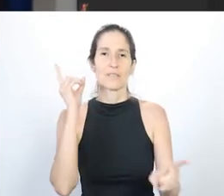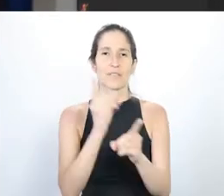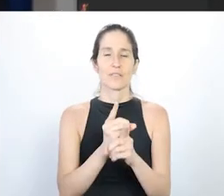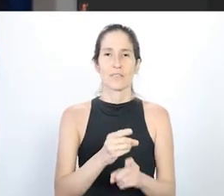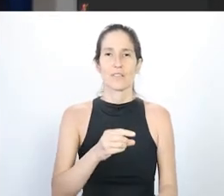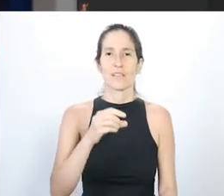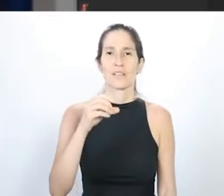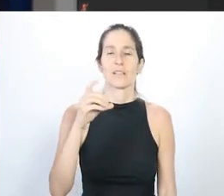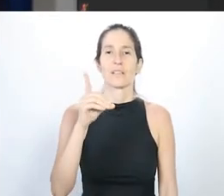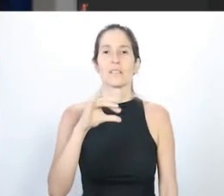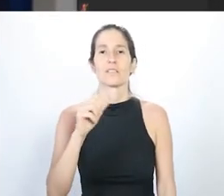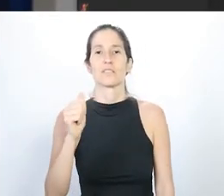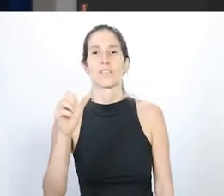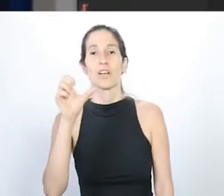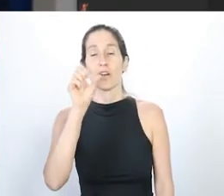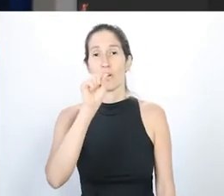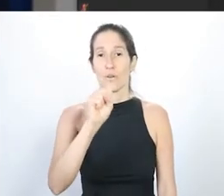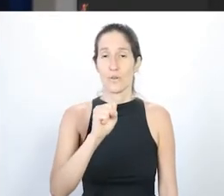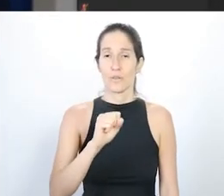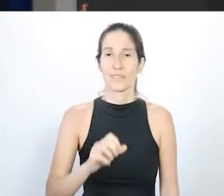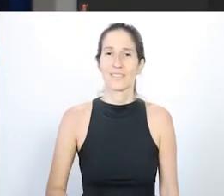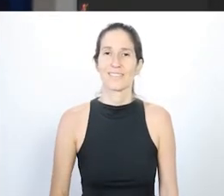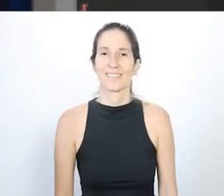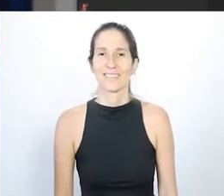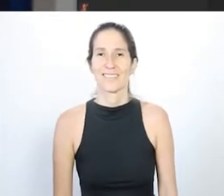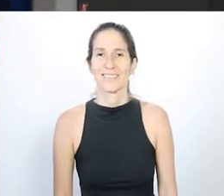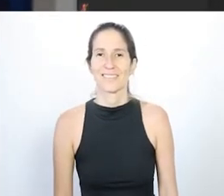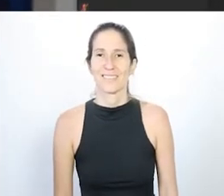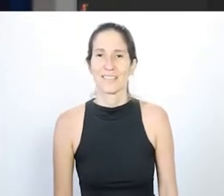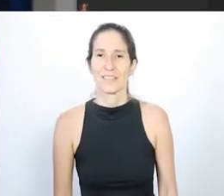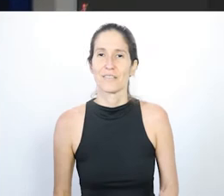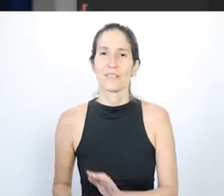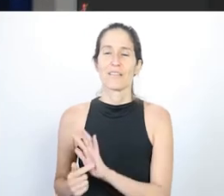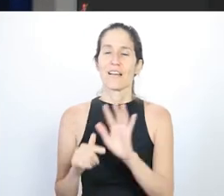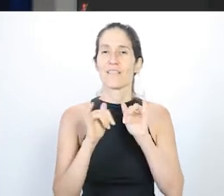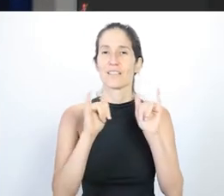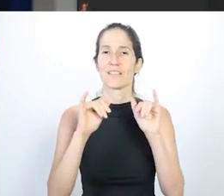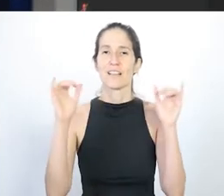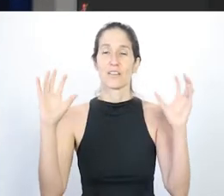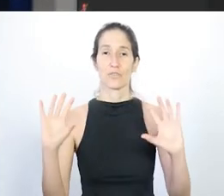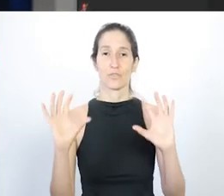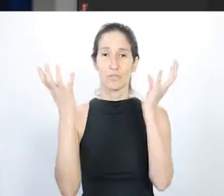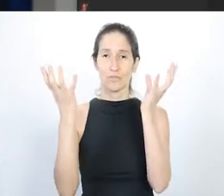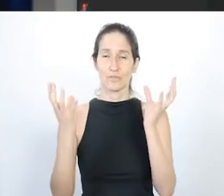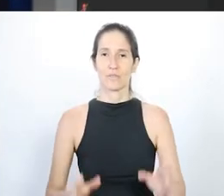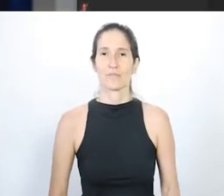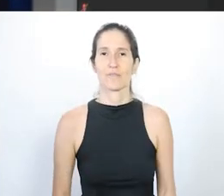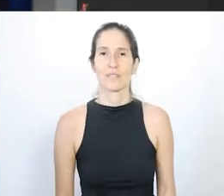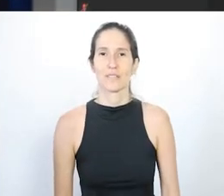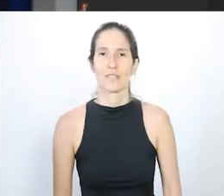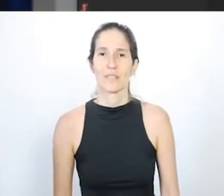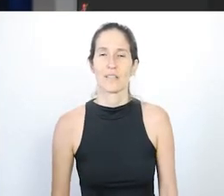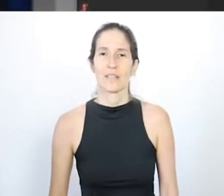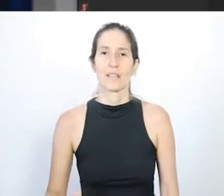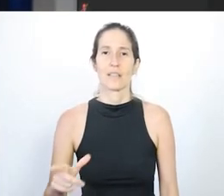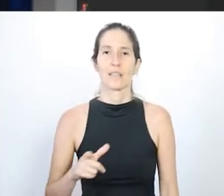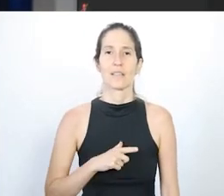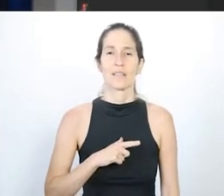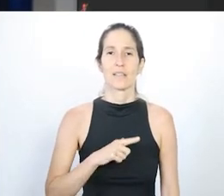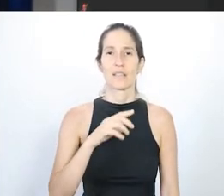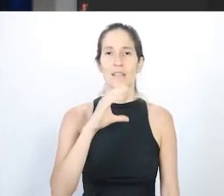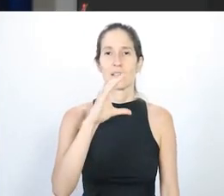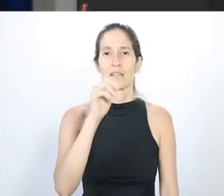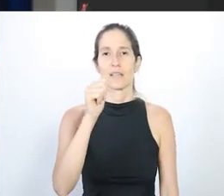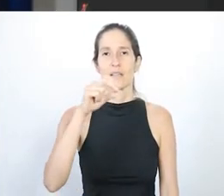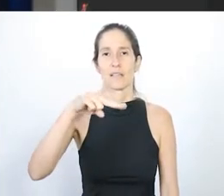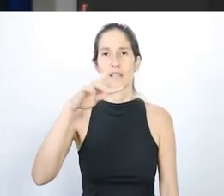agora, eu vou vender o nosso peixe. Dia 8 é o show, é o Cantos Rurais, né? Bulibuli da Bahia, de Aluna. A